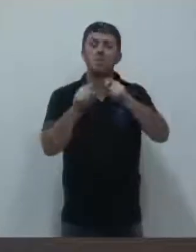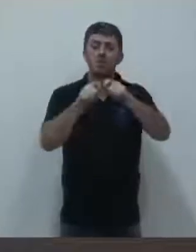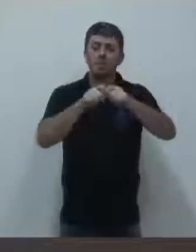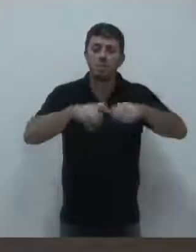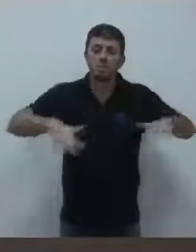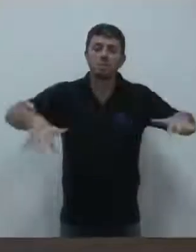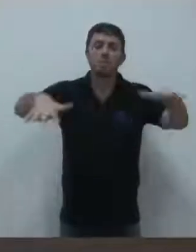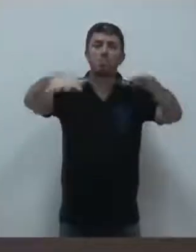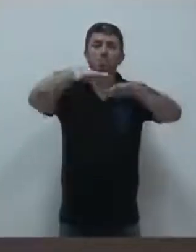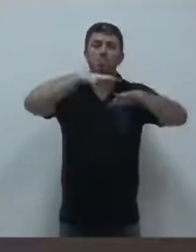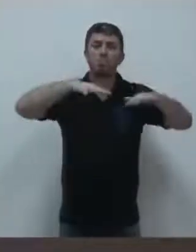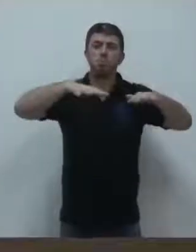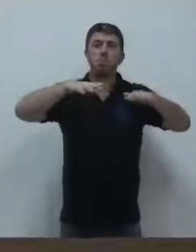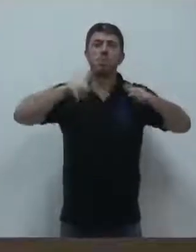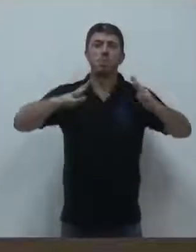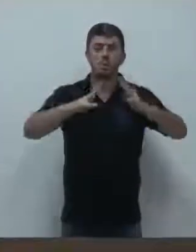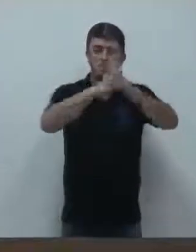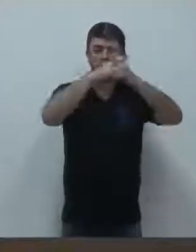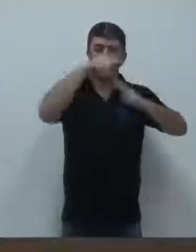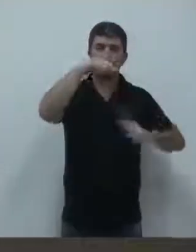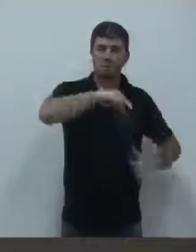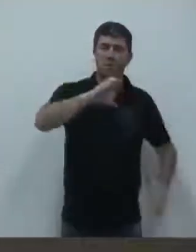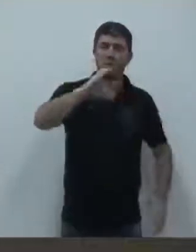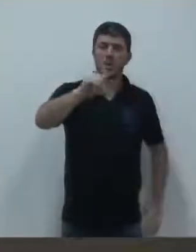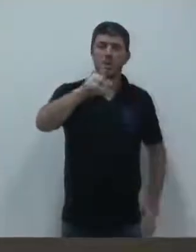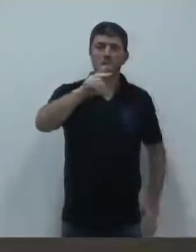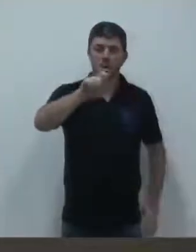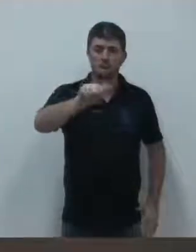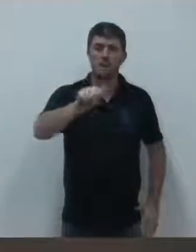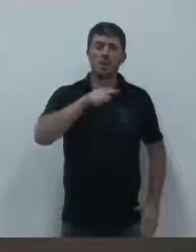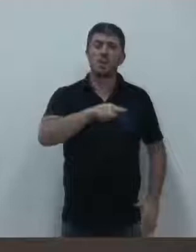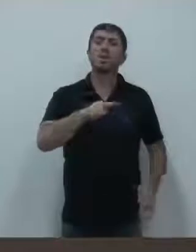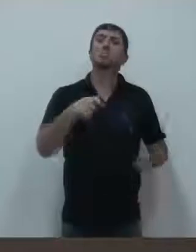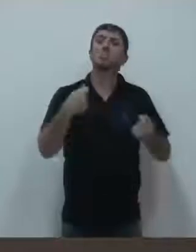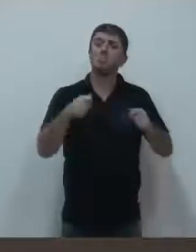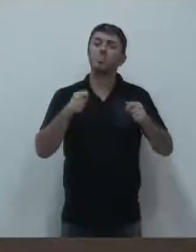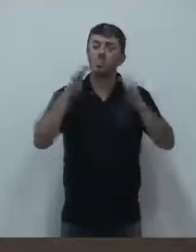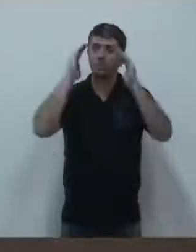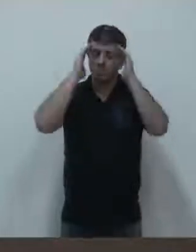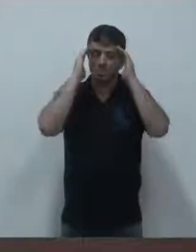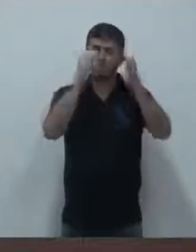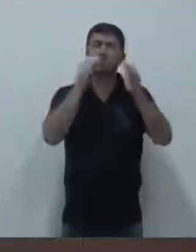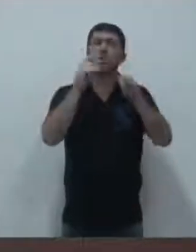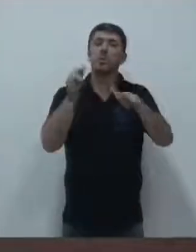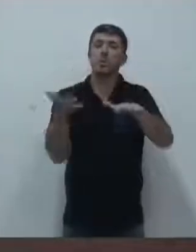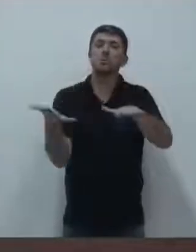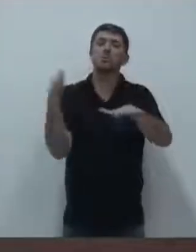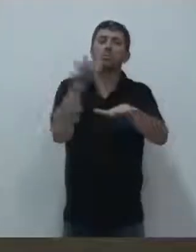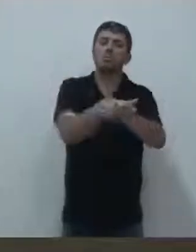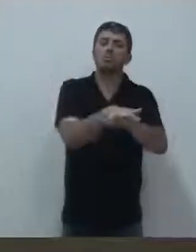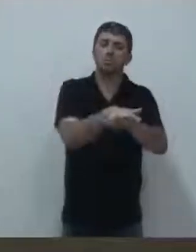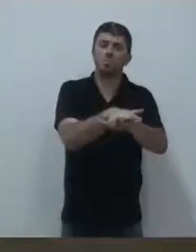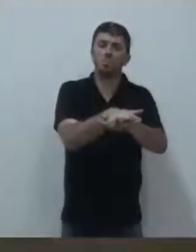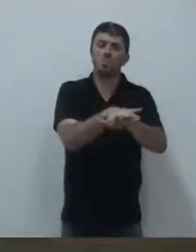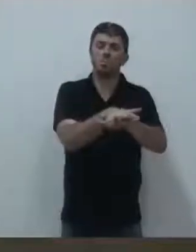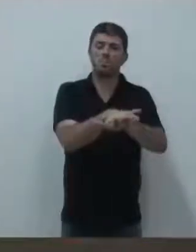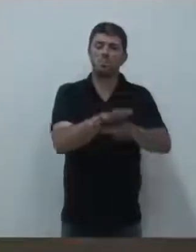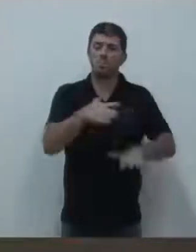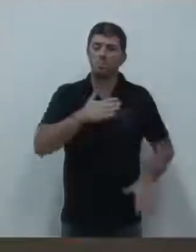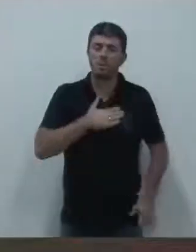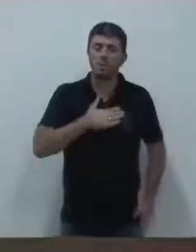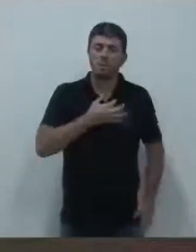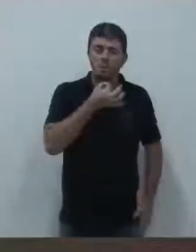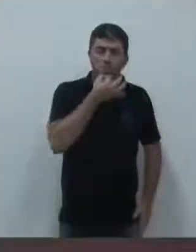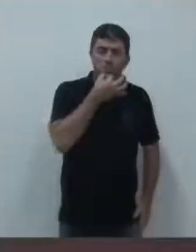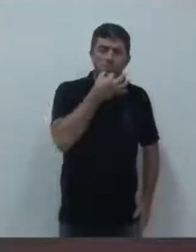parque na Capela, ele não comece já com toda a questão de inclusão. Então, fica aqui uma sugestão de